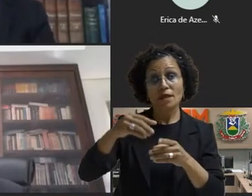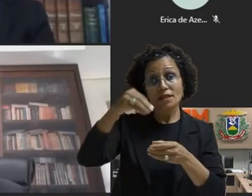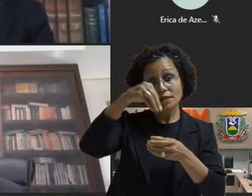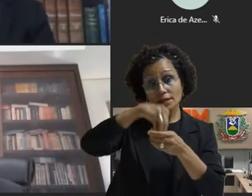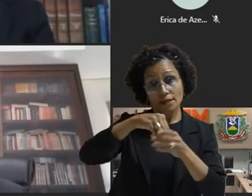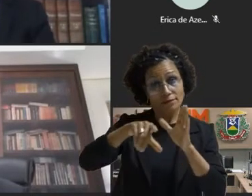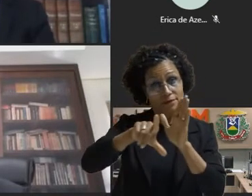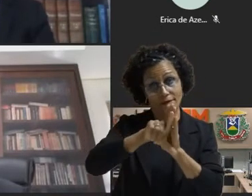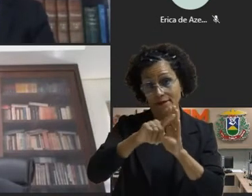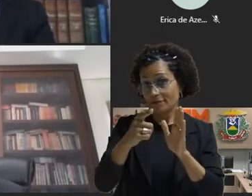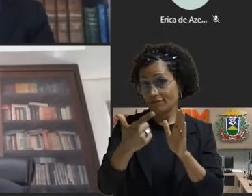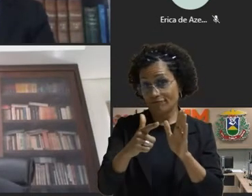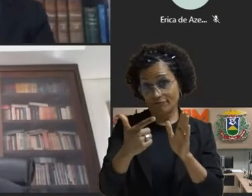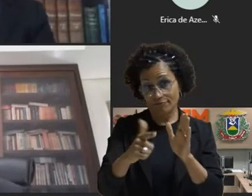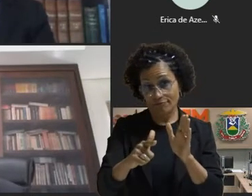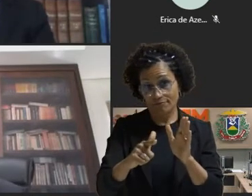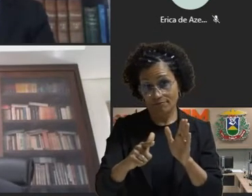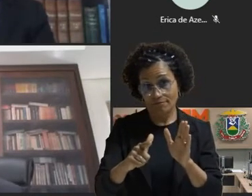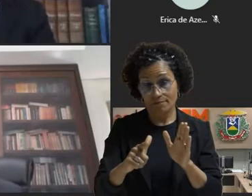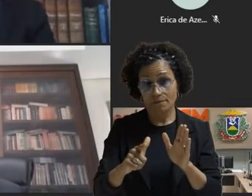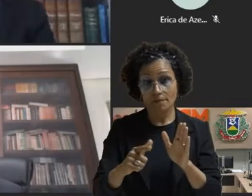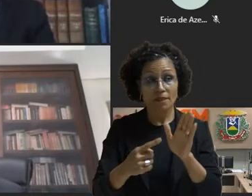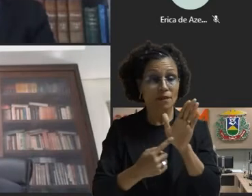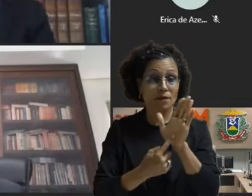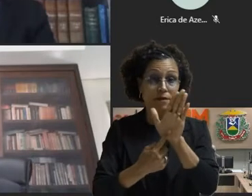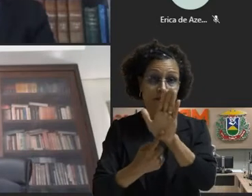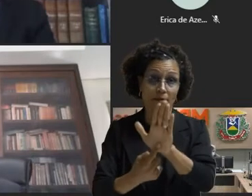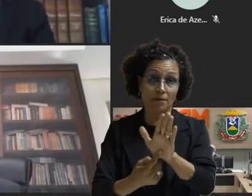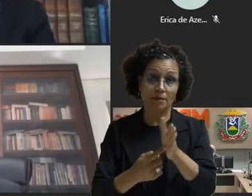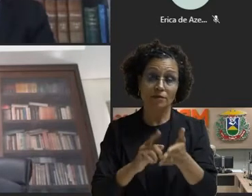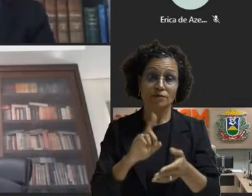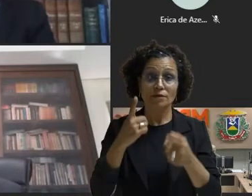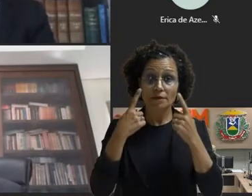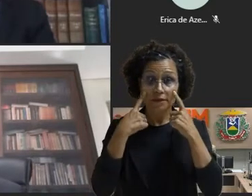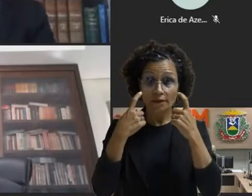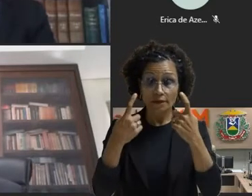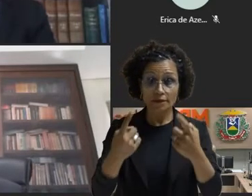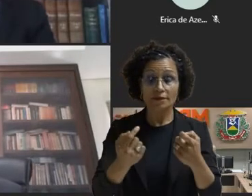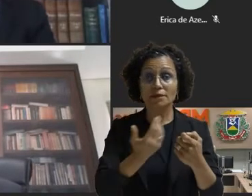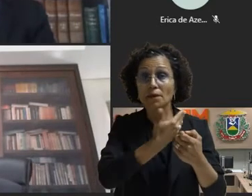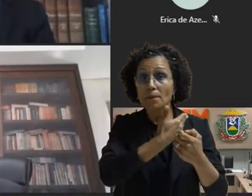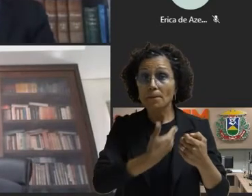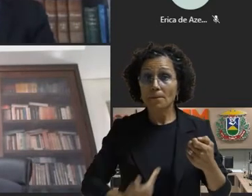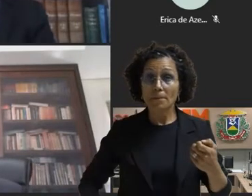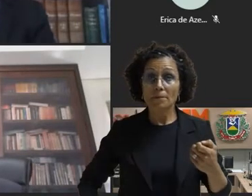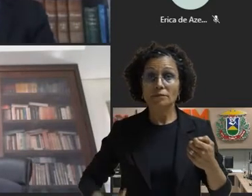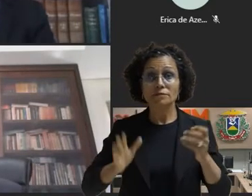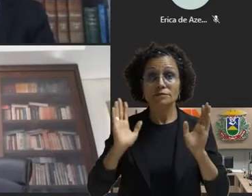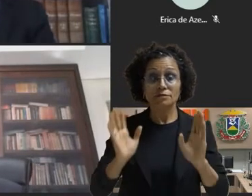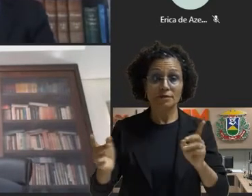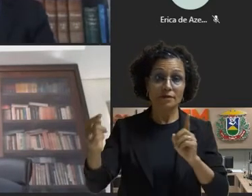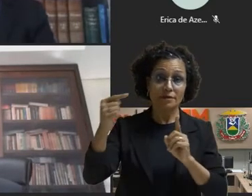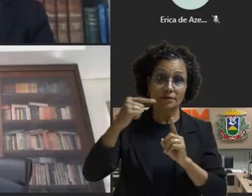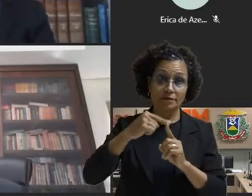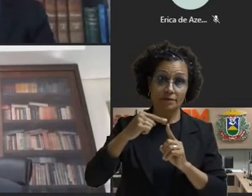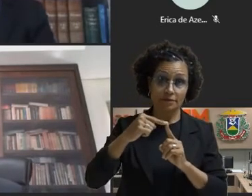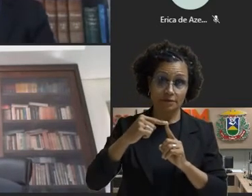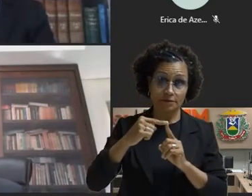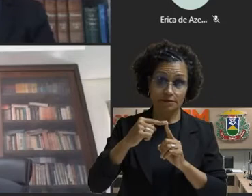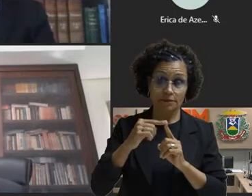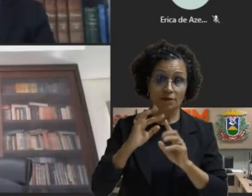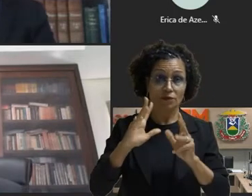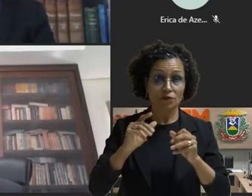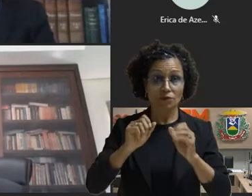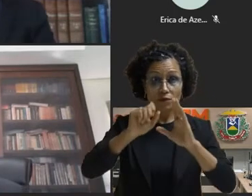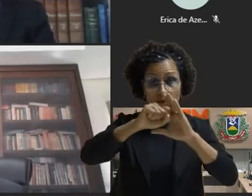que não se demonstrou nenhum interesse público que tenha sido atendido. toda a justificativa